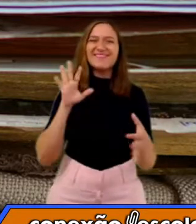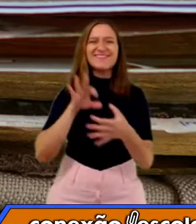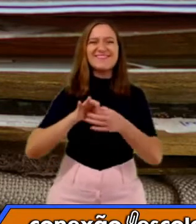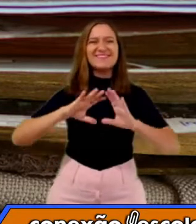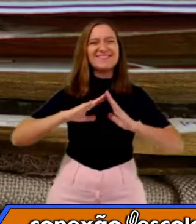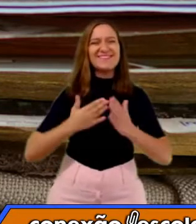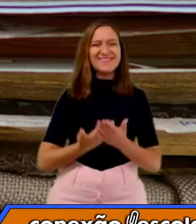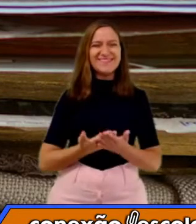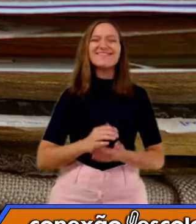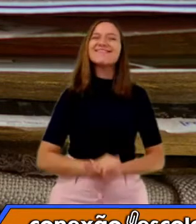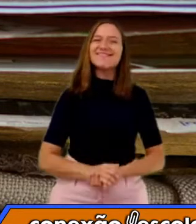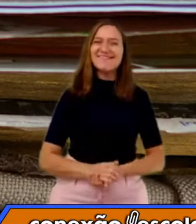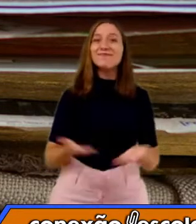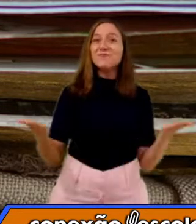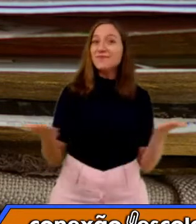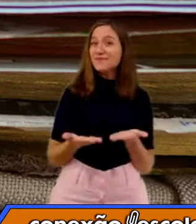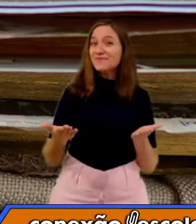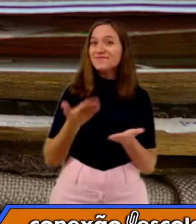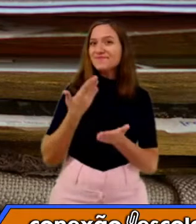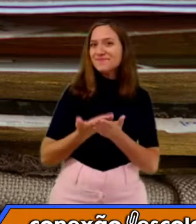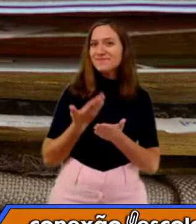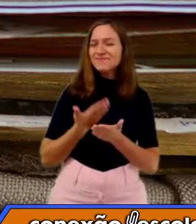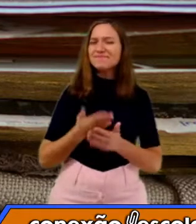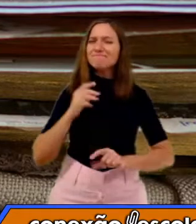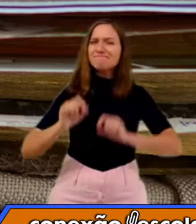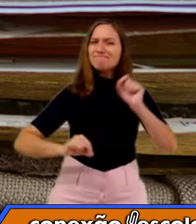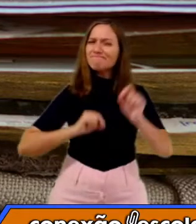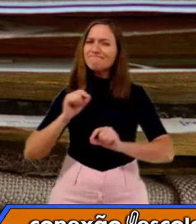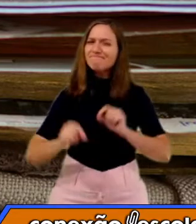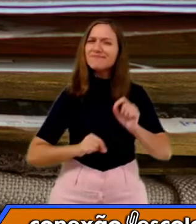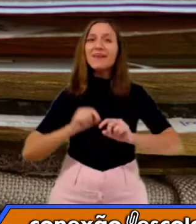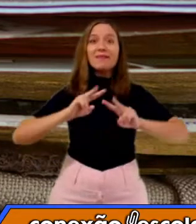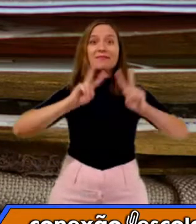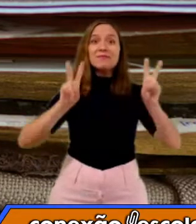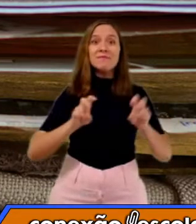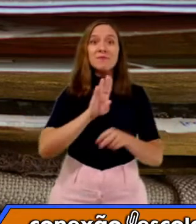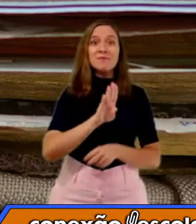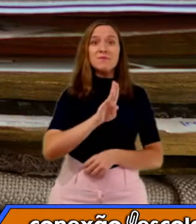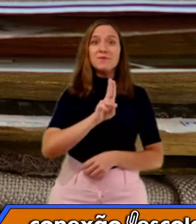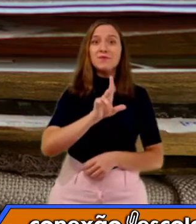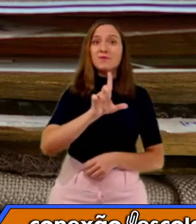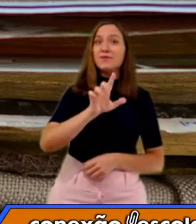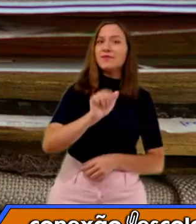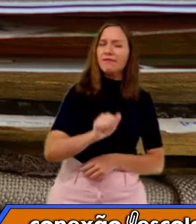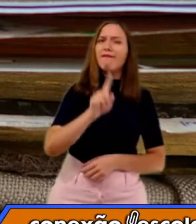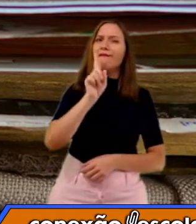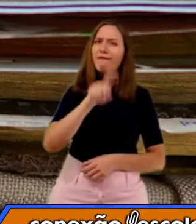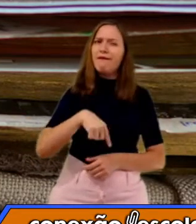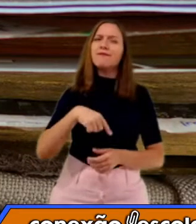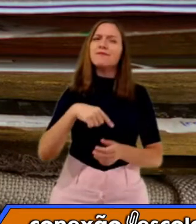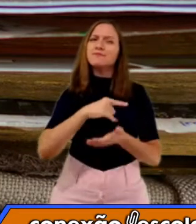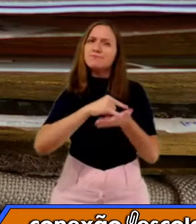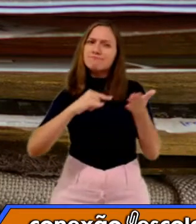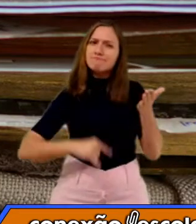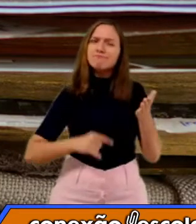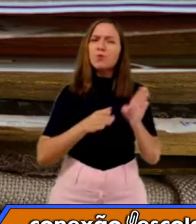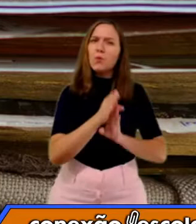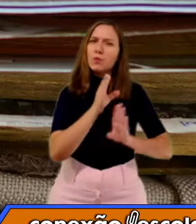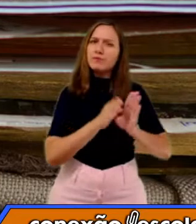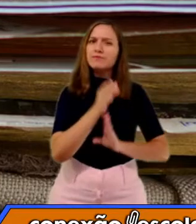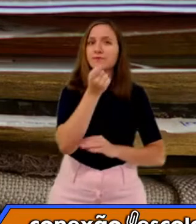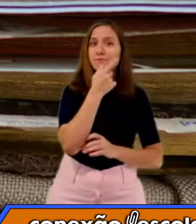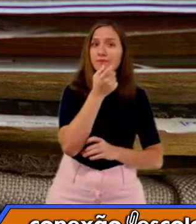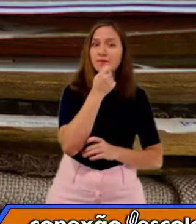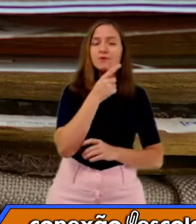Escola. Na nossa aula de hoje, nós vamos trabalhar sobre bula de medicamentos, abordando os conteúdos